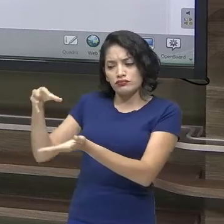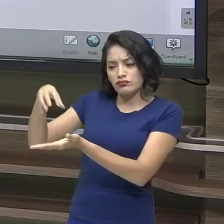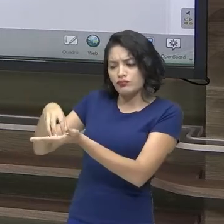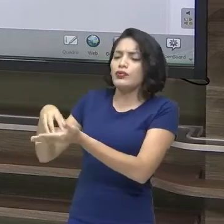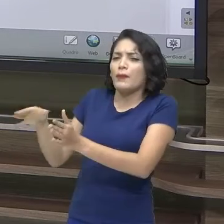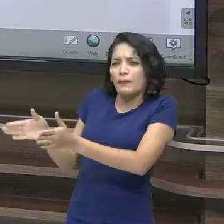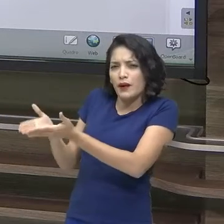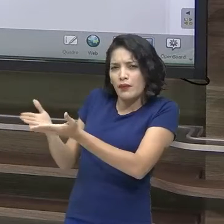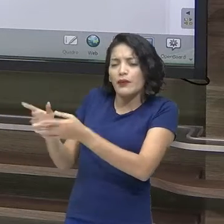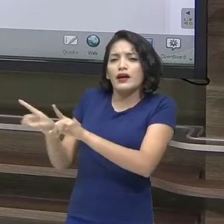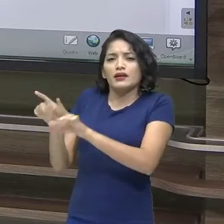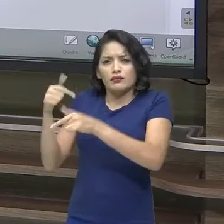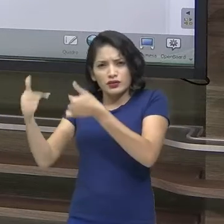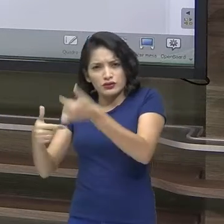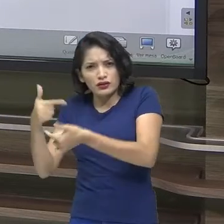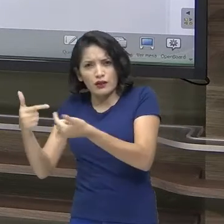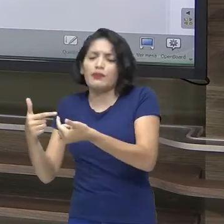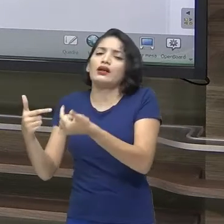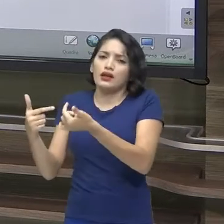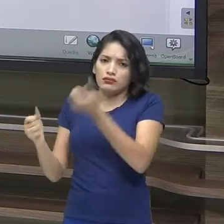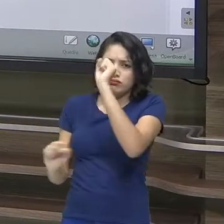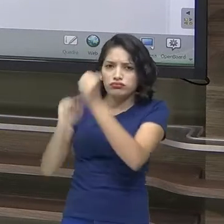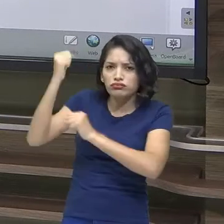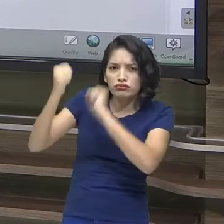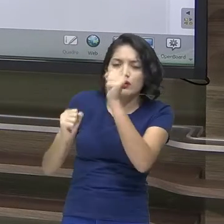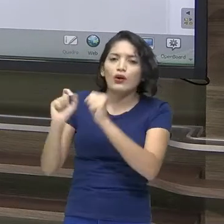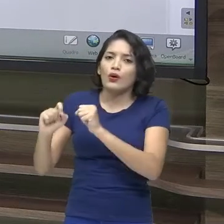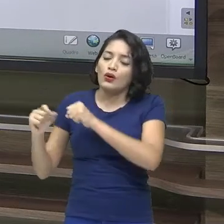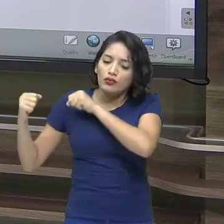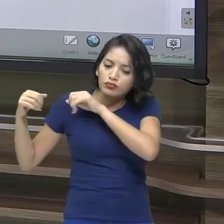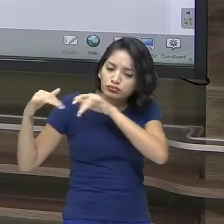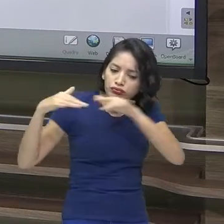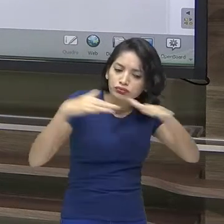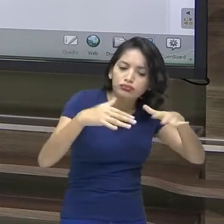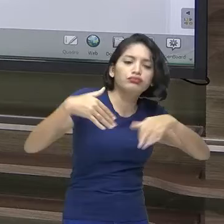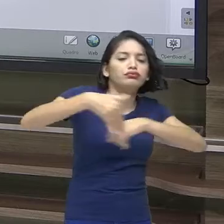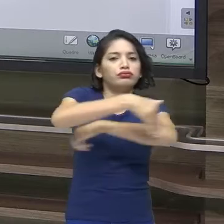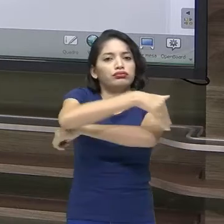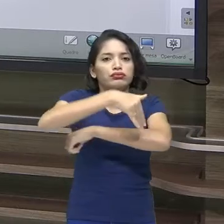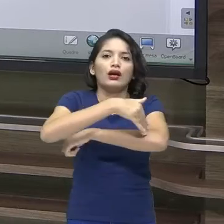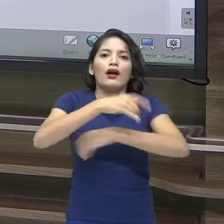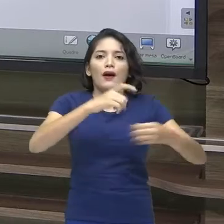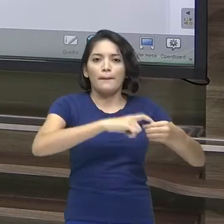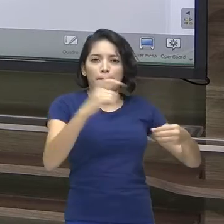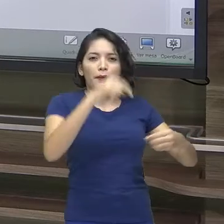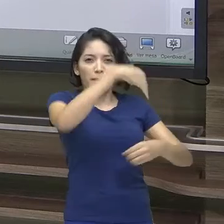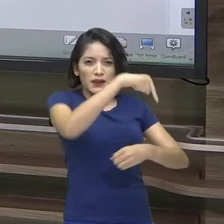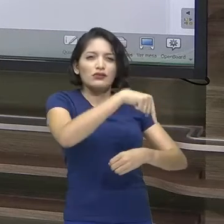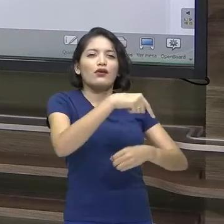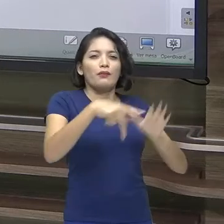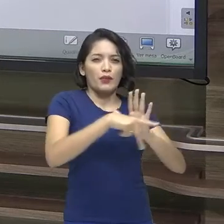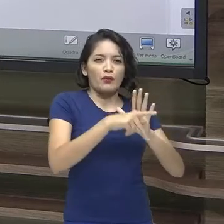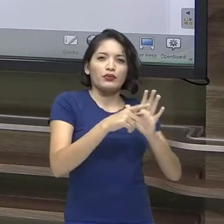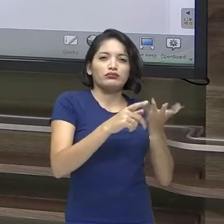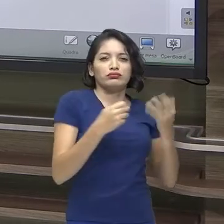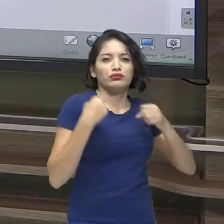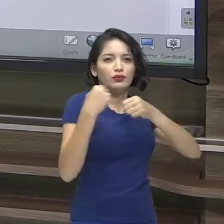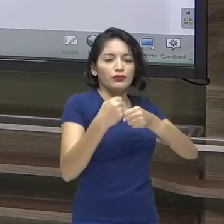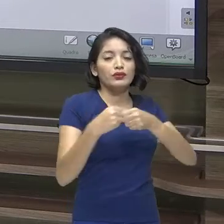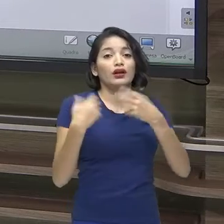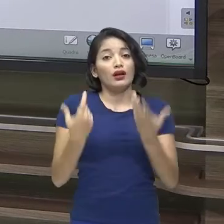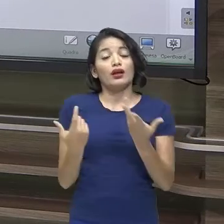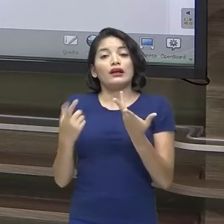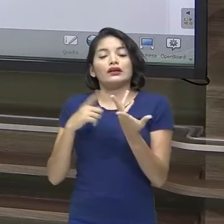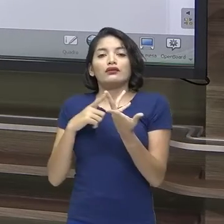seus trabalhadores das cidades, das fábricas, eles vão para as ruas destituir essa pessoa do poder. Então, essa ideia vai causar um temor